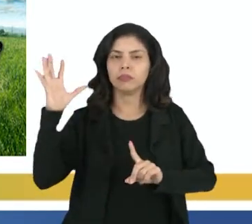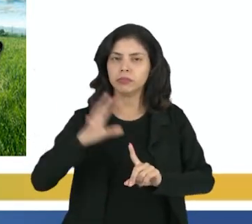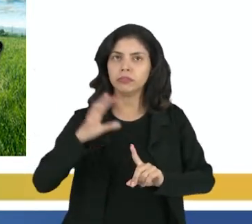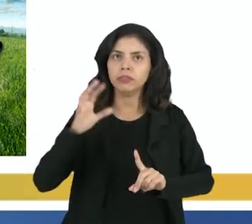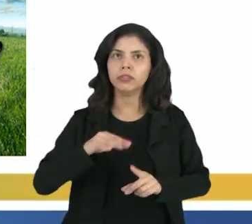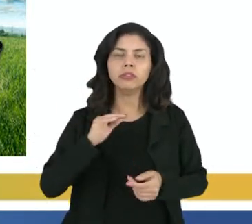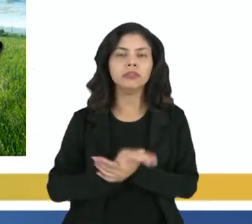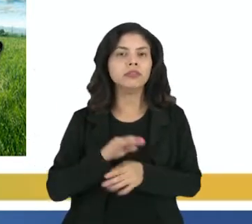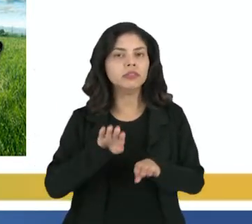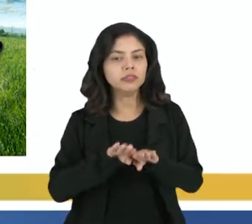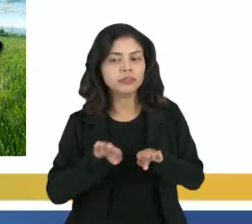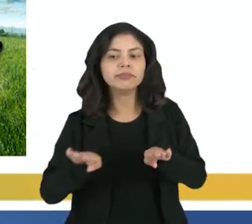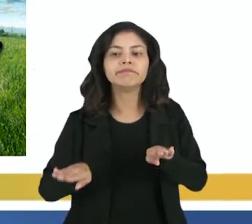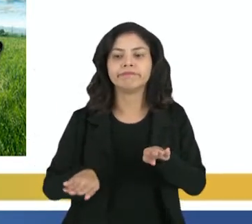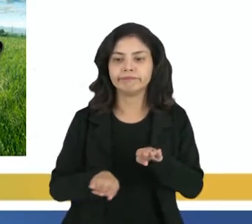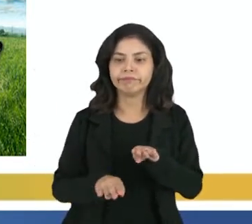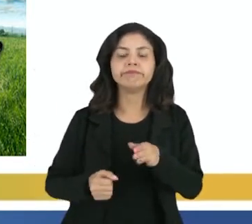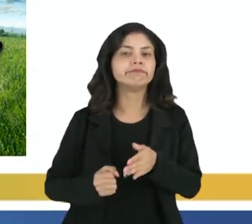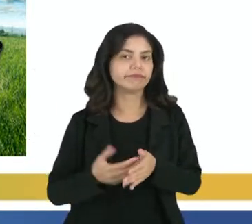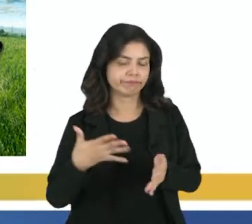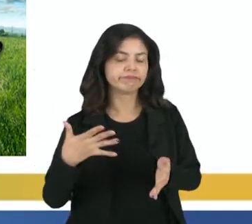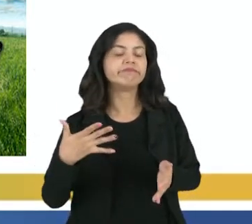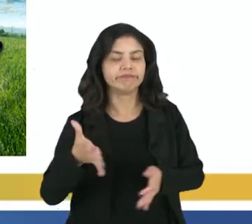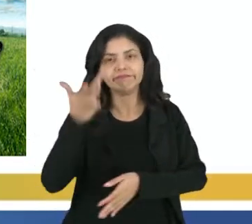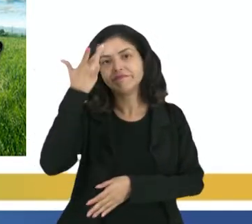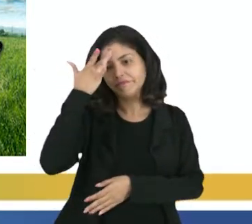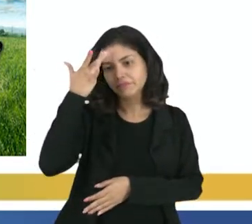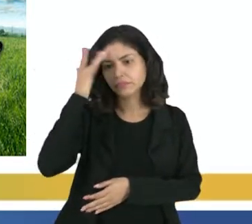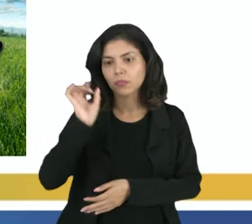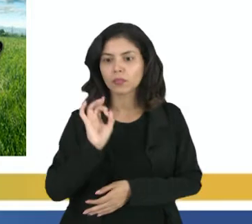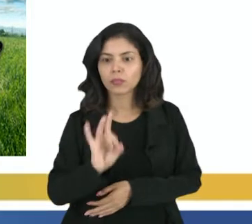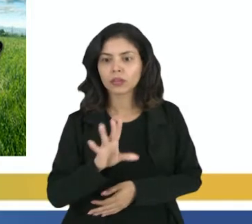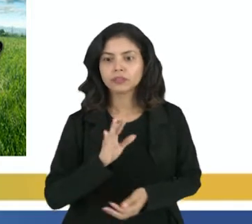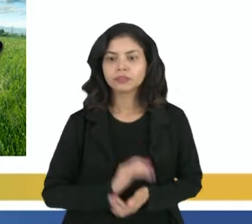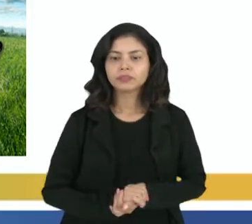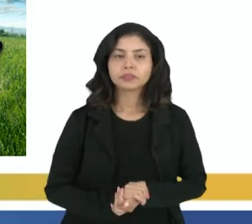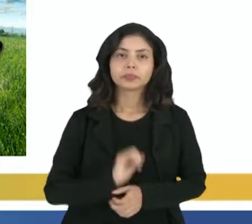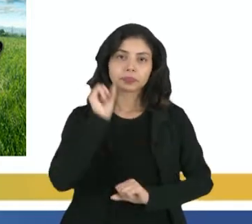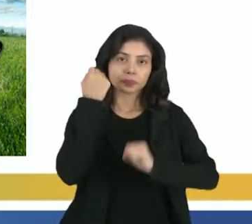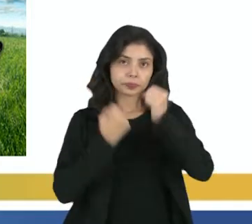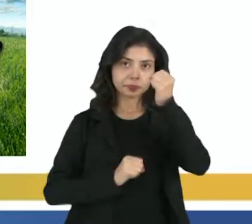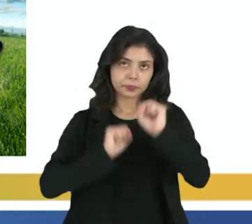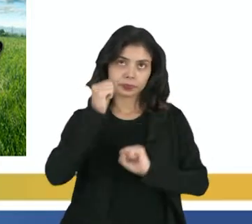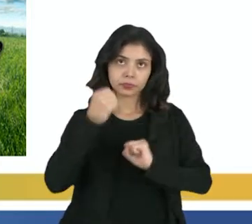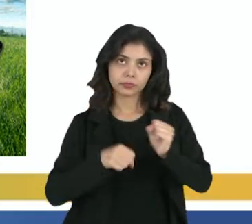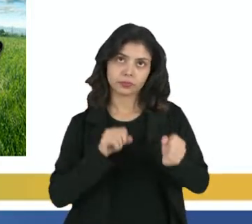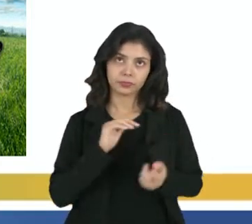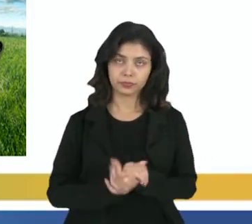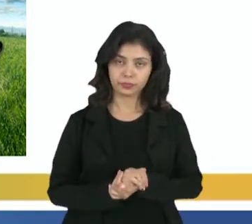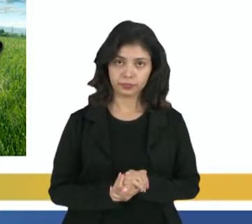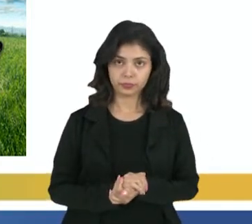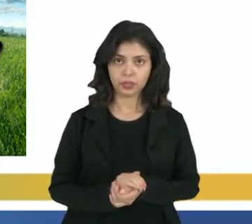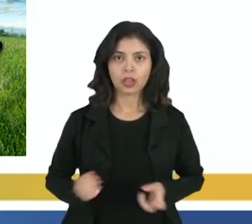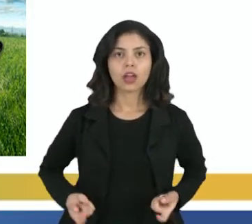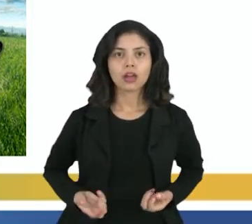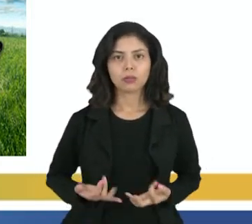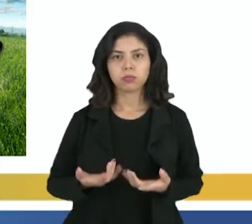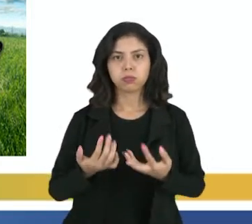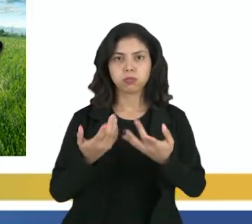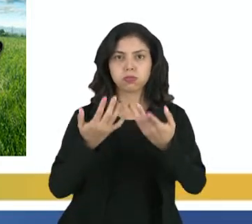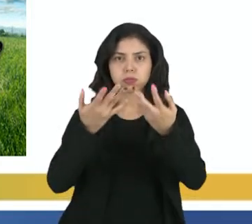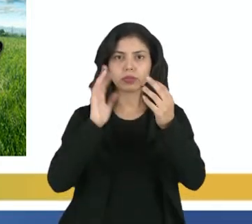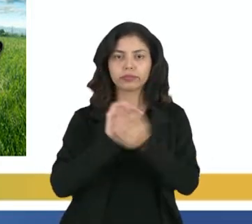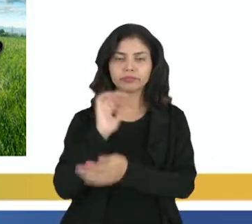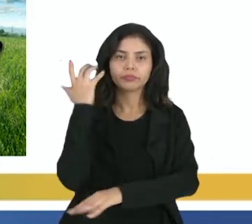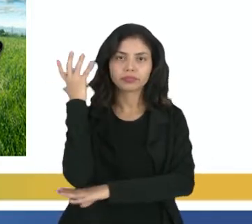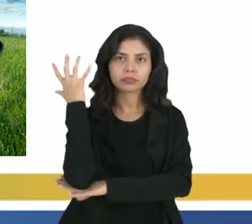nesse desequilíbrio, porque muitas vezes a gente acha que somente as fábricas, a queima das